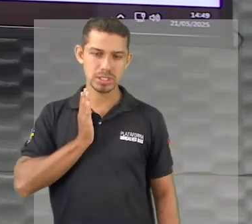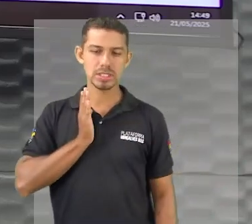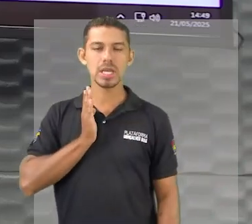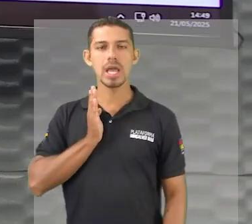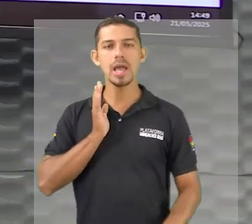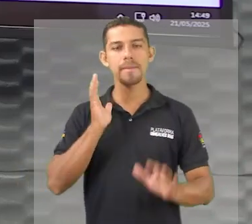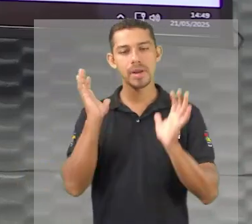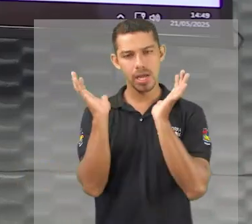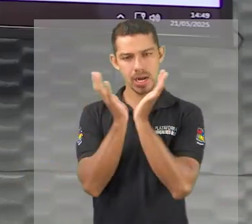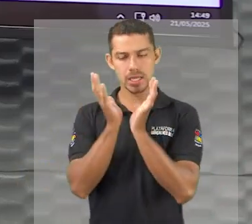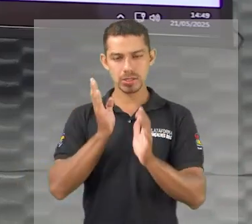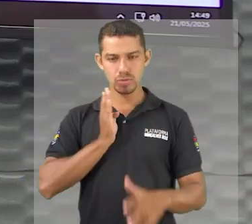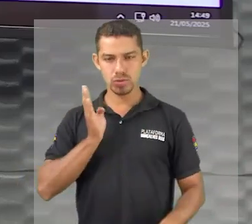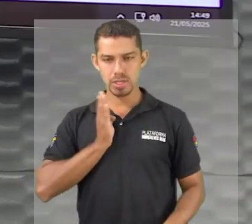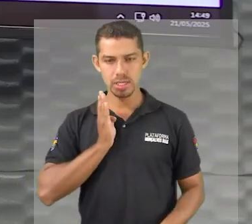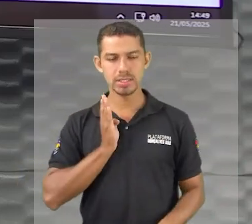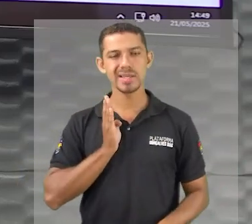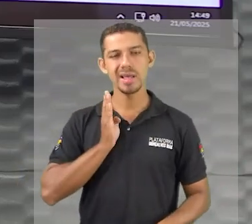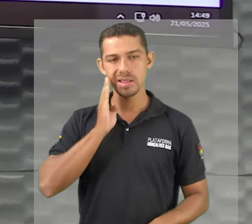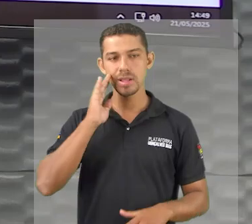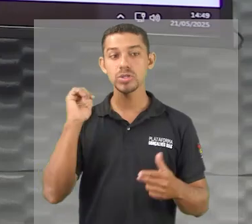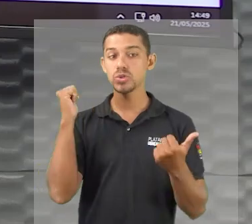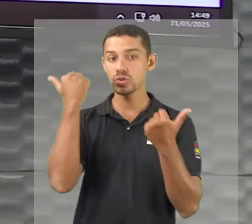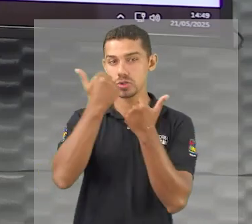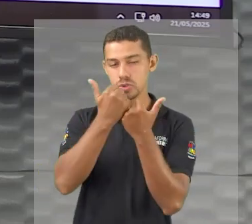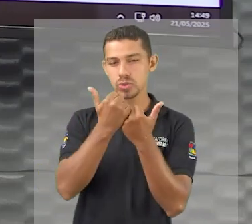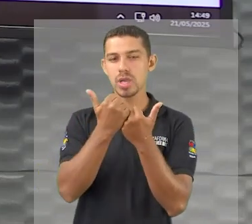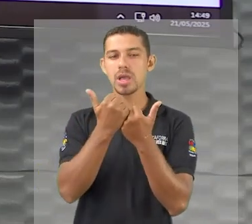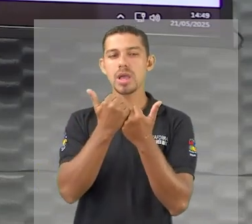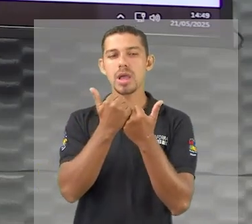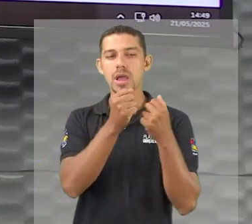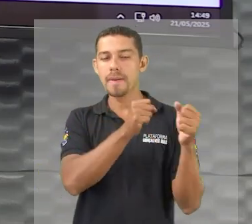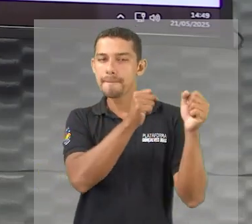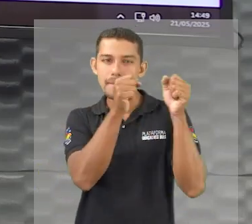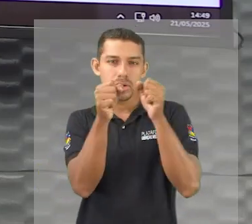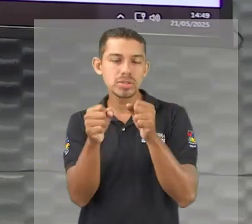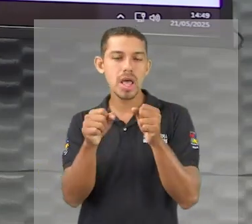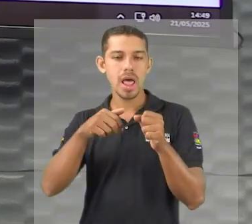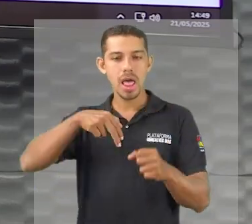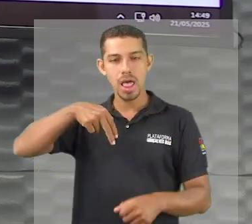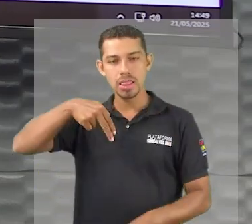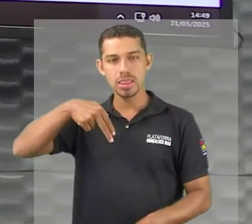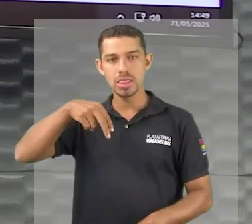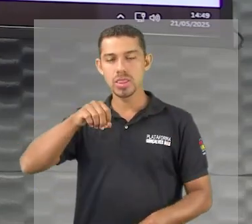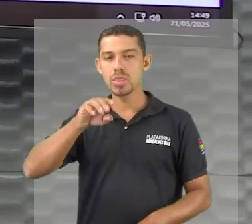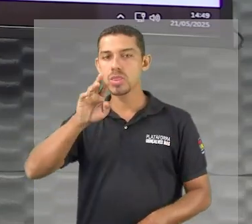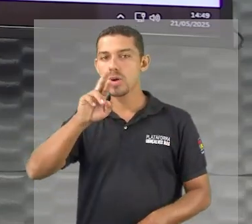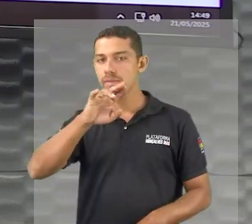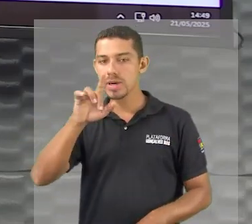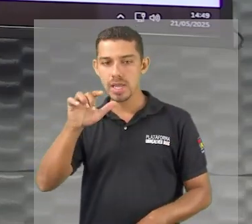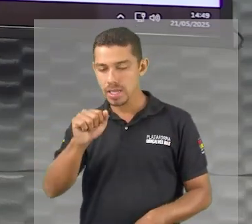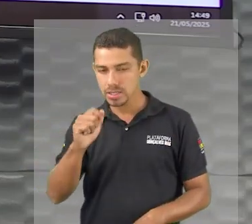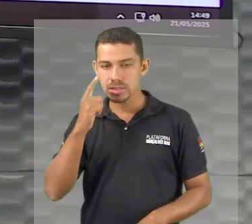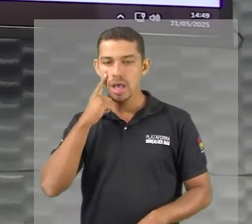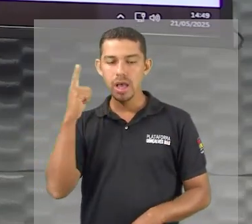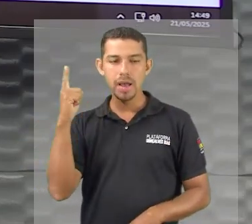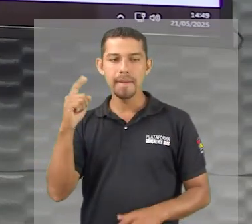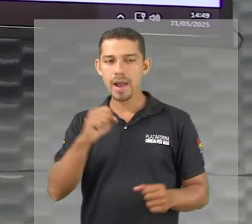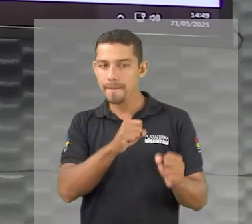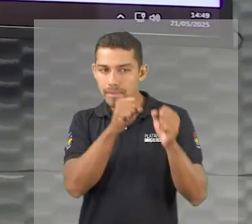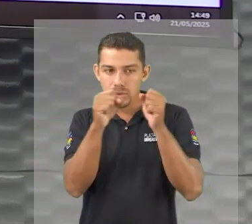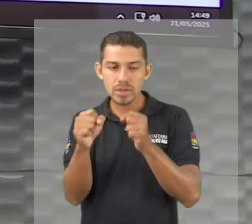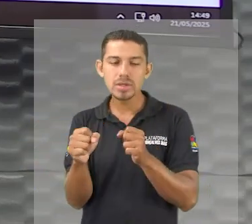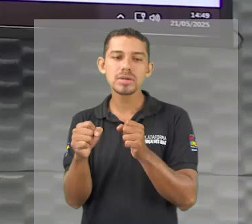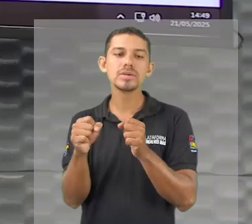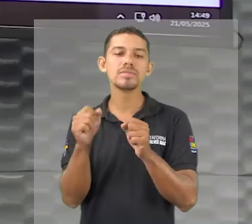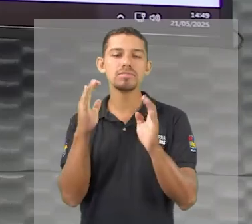pela classe burguesa, que vai substituir em termos de poder a nobreza, que era o estamento mais poderoso durante o